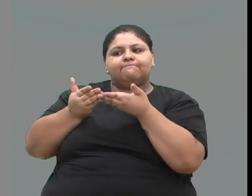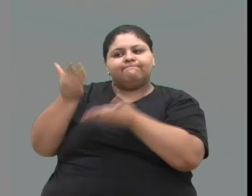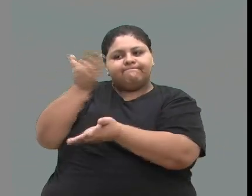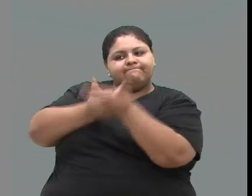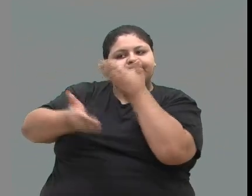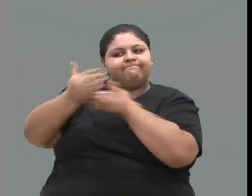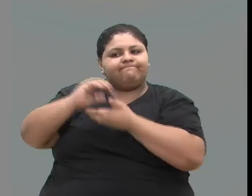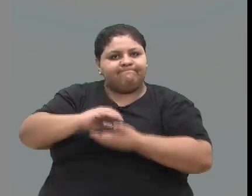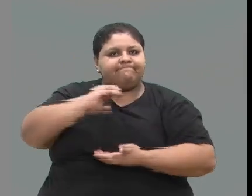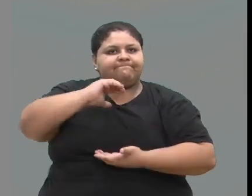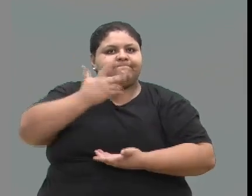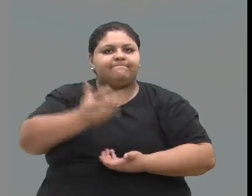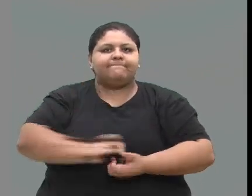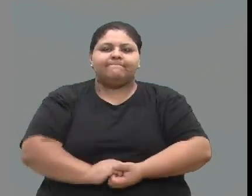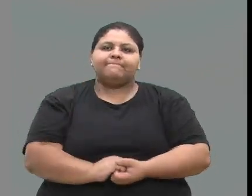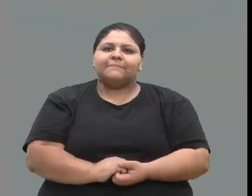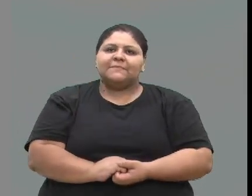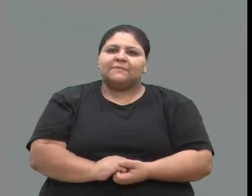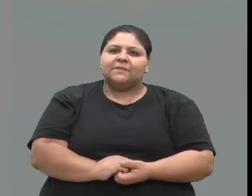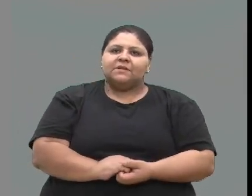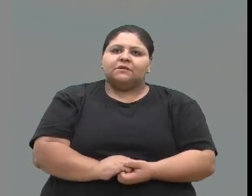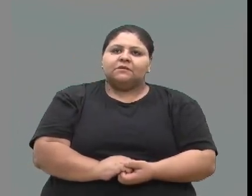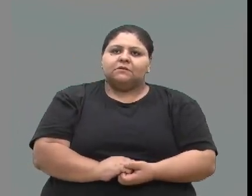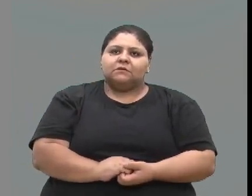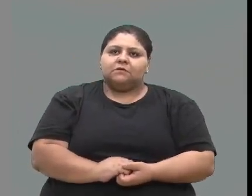os idosos.